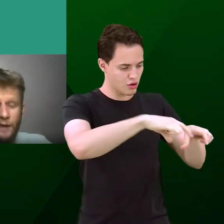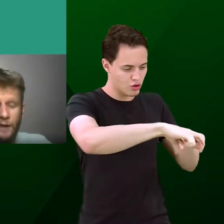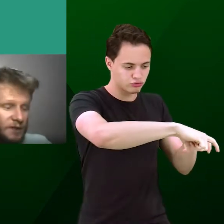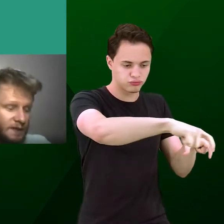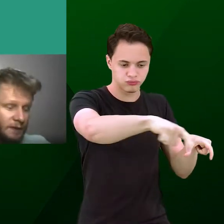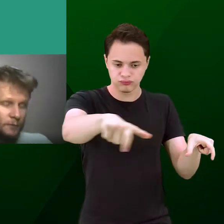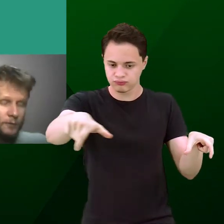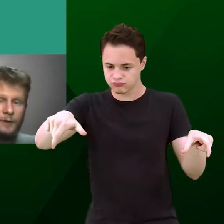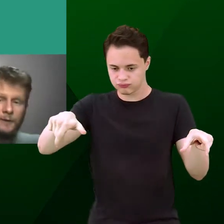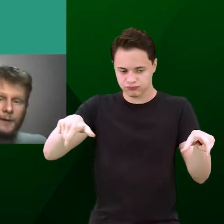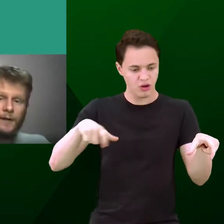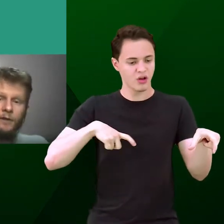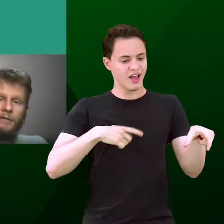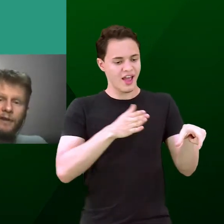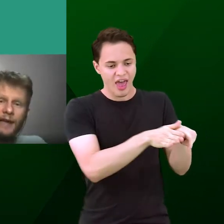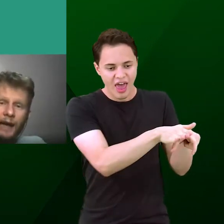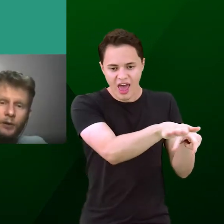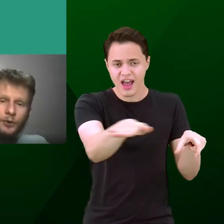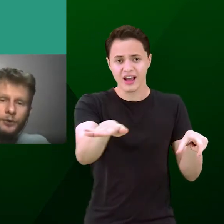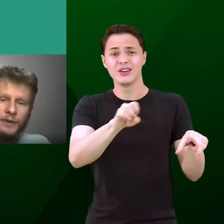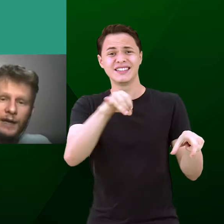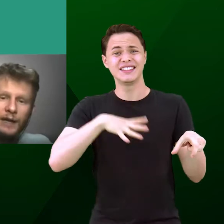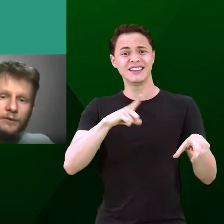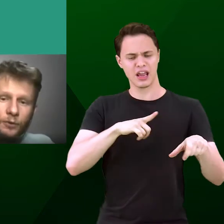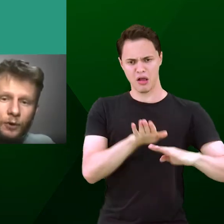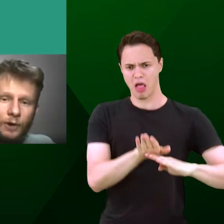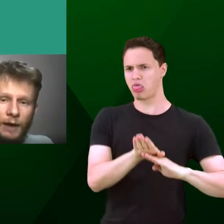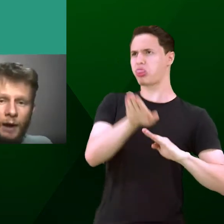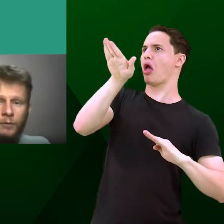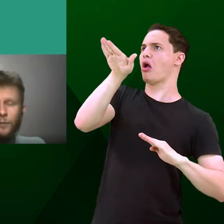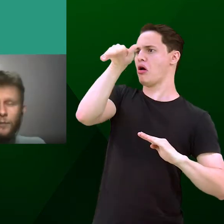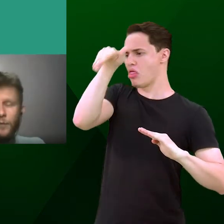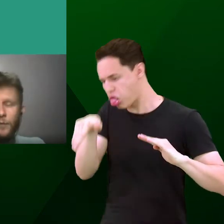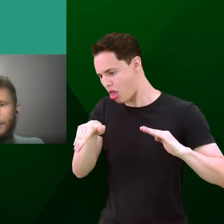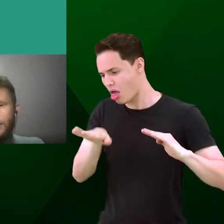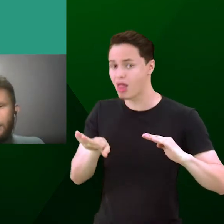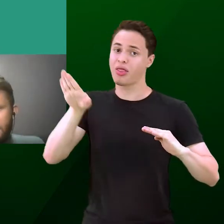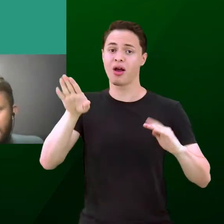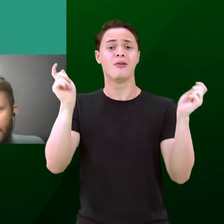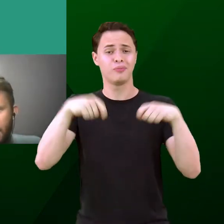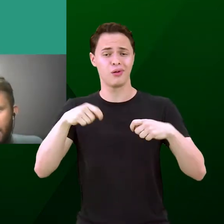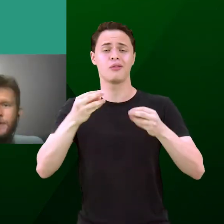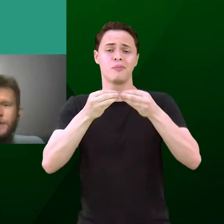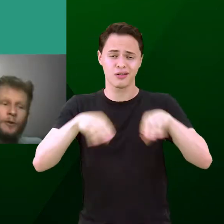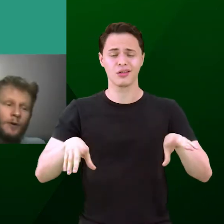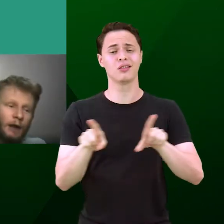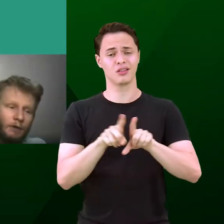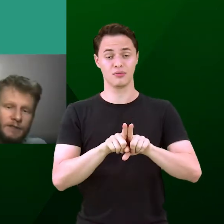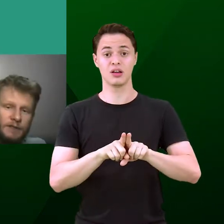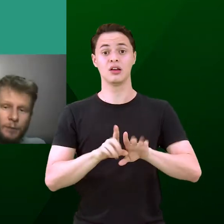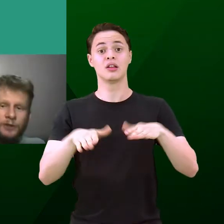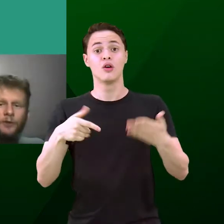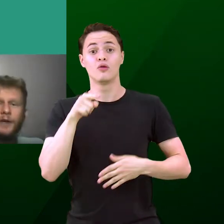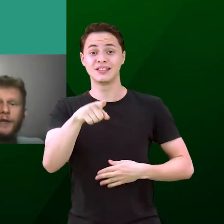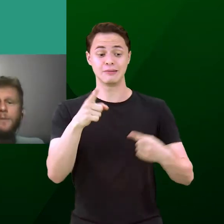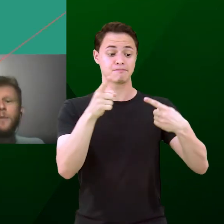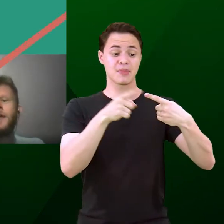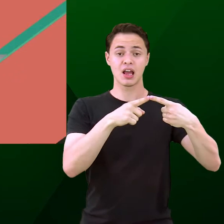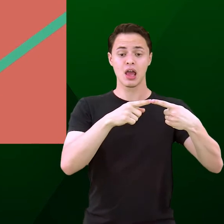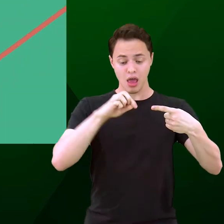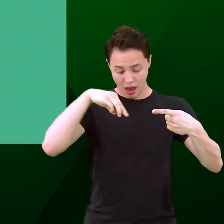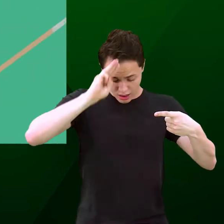faço? Como eu coloquei no começo, não é simplesmente calçar o seu tênis e sair para correr. A gente tem muitas particularidades que devem